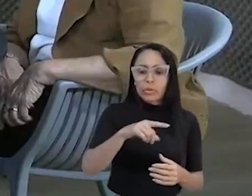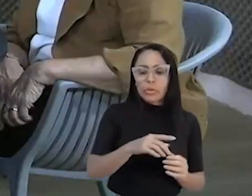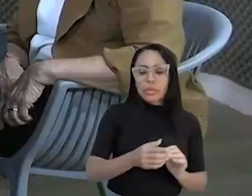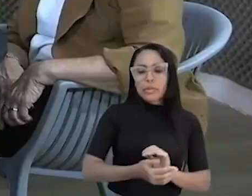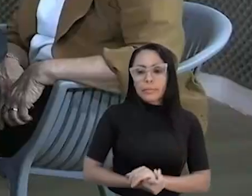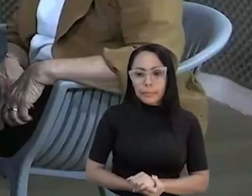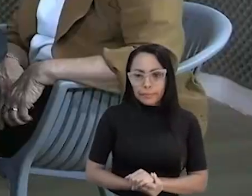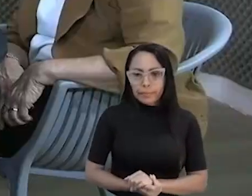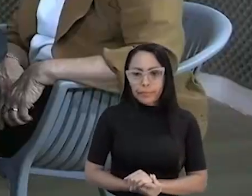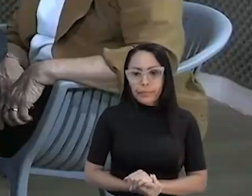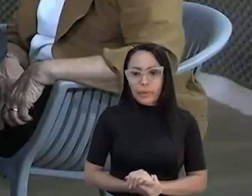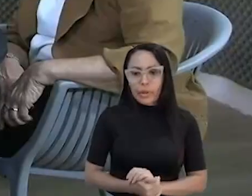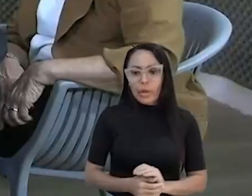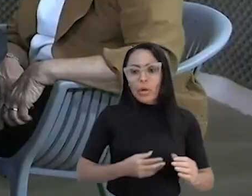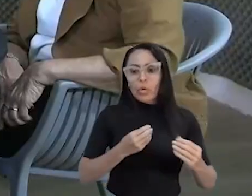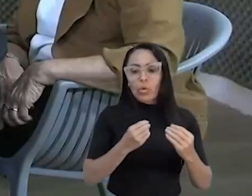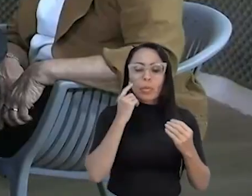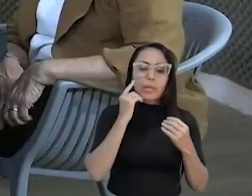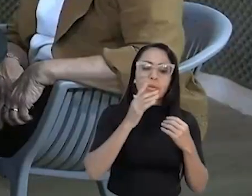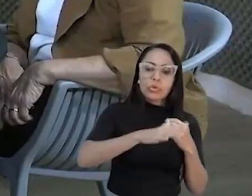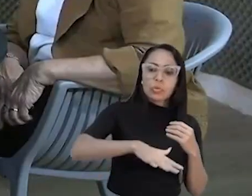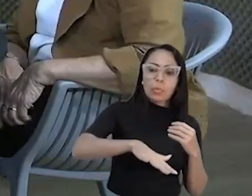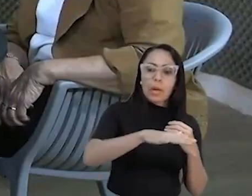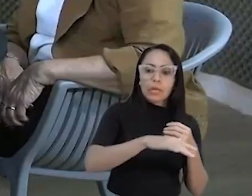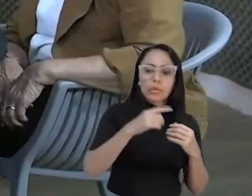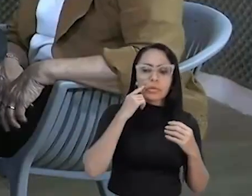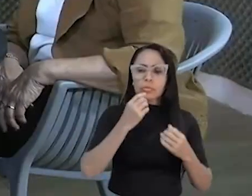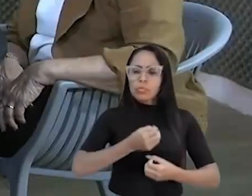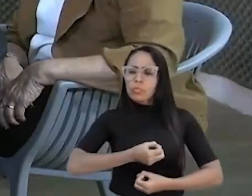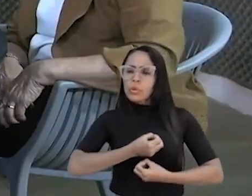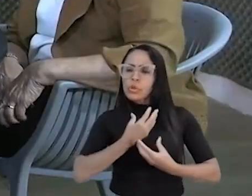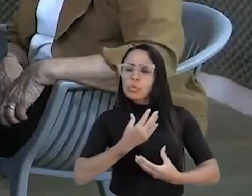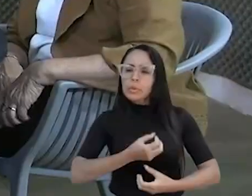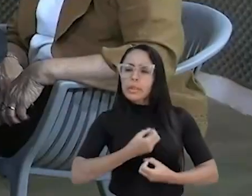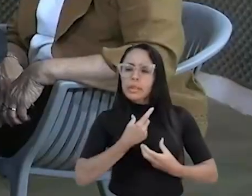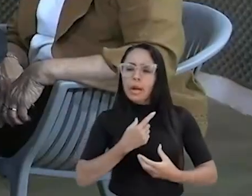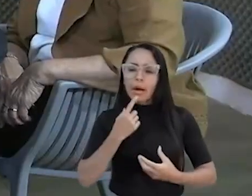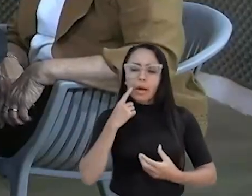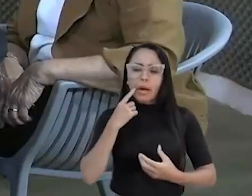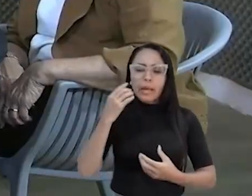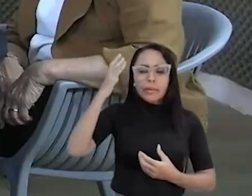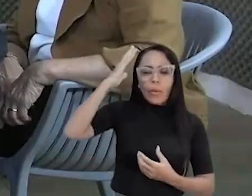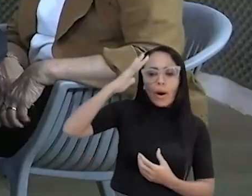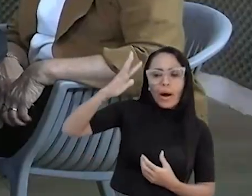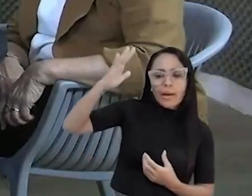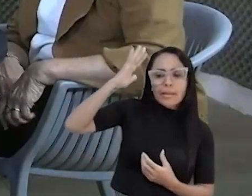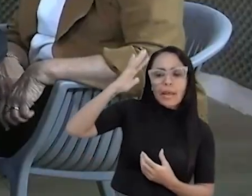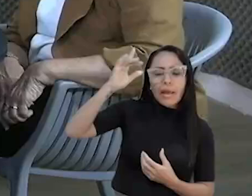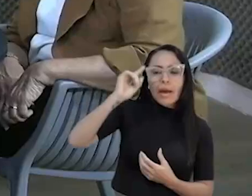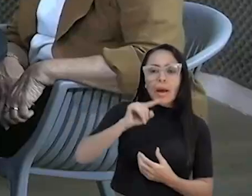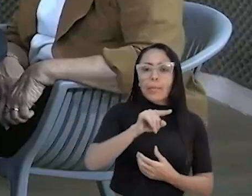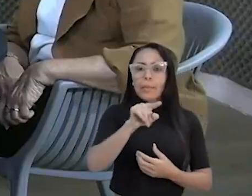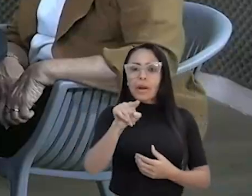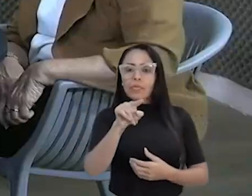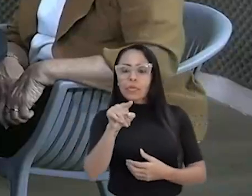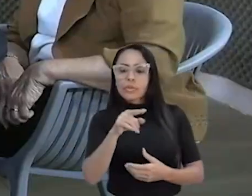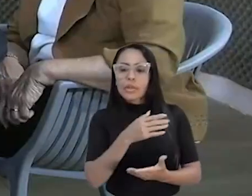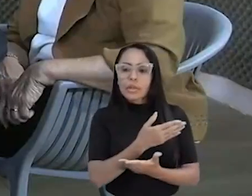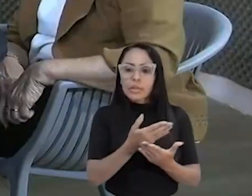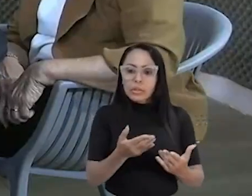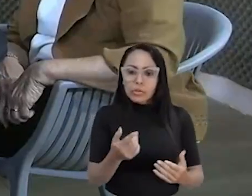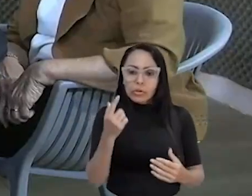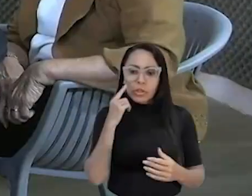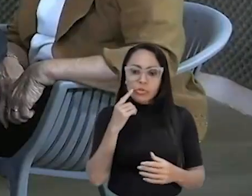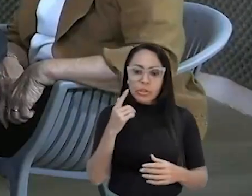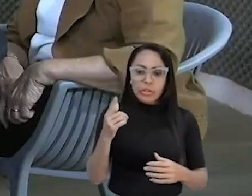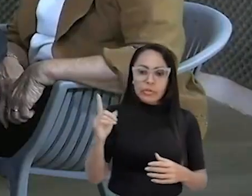assim, mas de como esses espaços podem nos inspirar, como a gente inspira os espaços e como os espaços nos inspiram, né? Quando a gente vai na